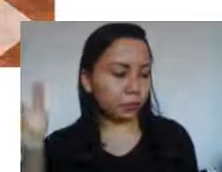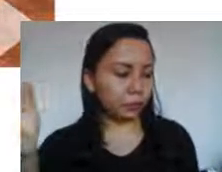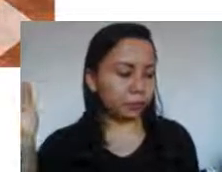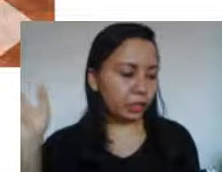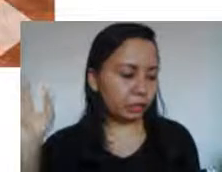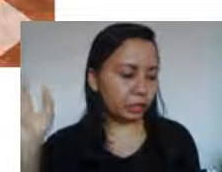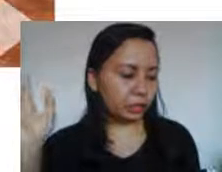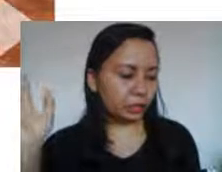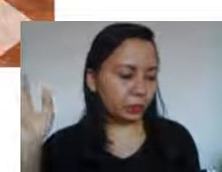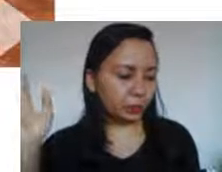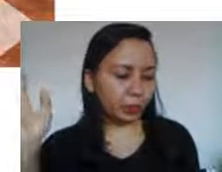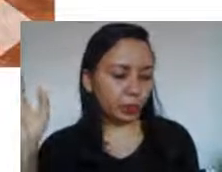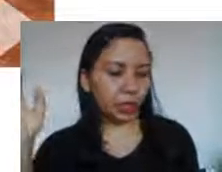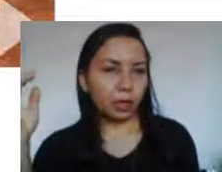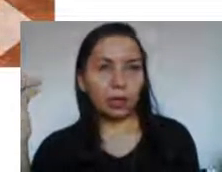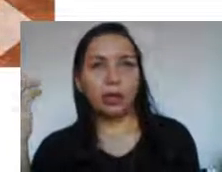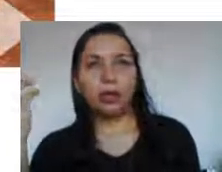Quando, digamos assim,